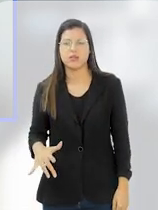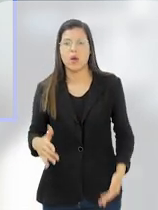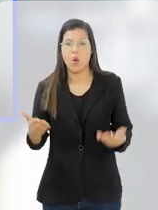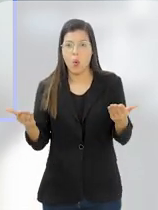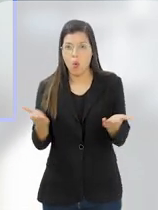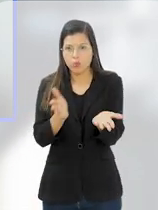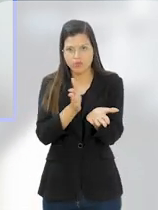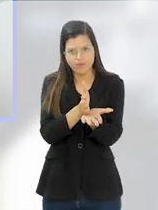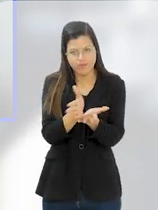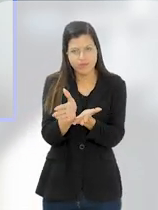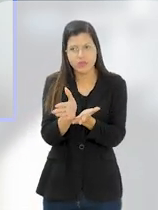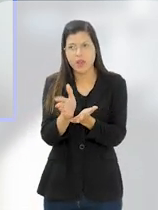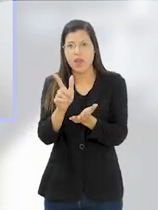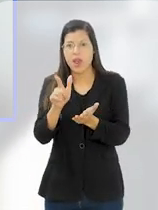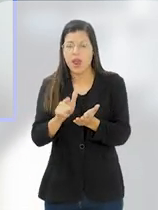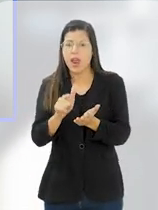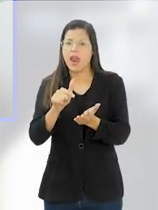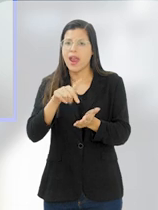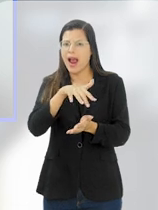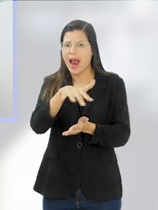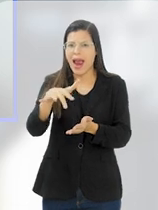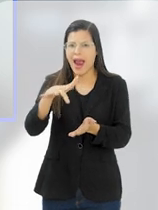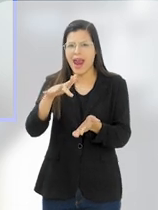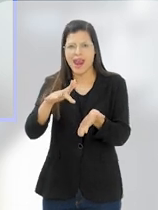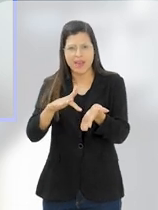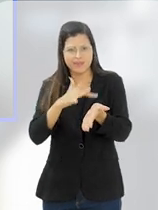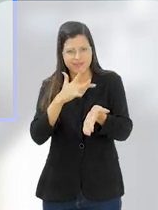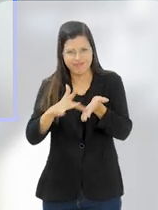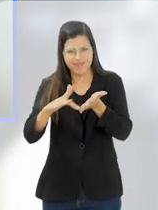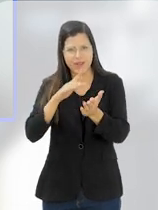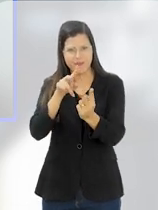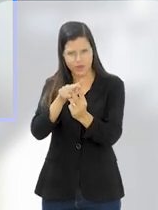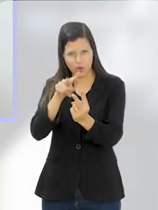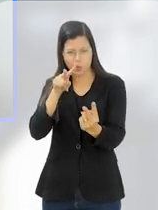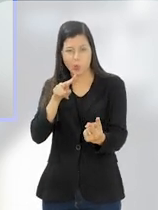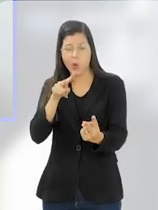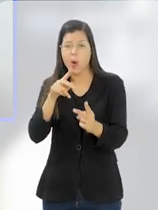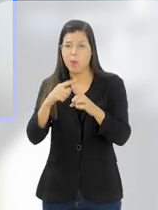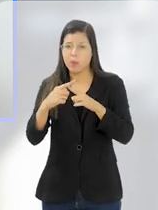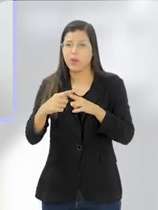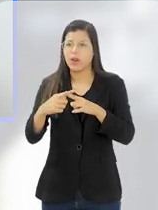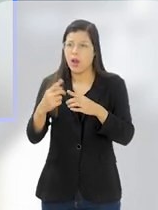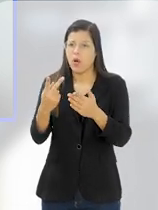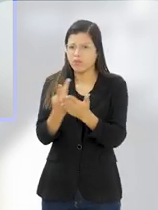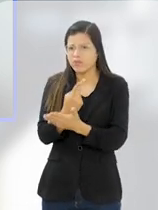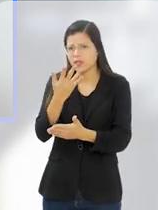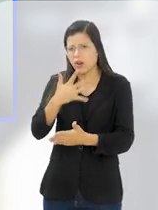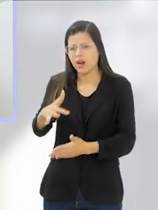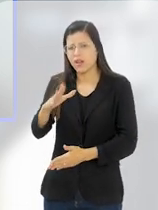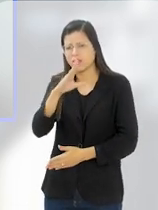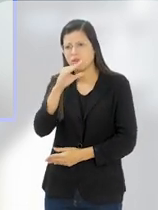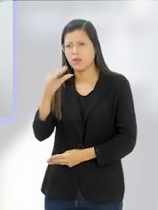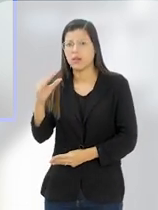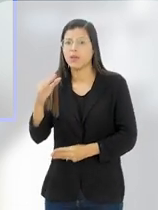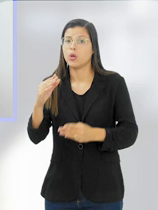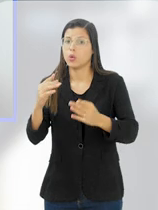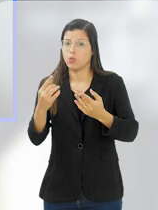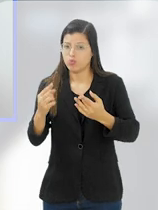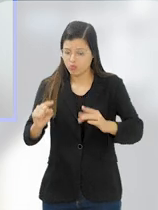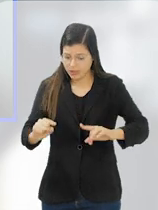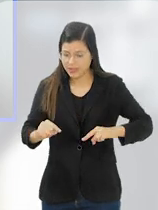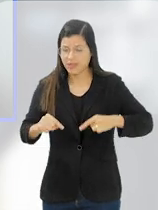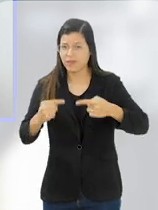dos eixos do nosso trabalho é o eixo digital, porque é uma realidade no cotidiano de crianças e adolescentes e um enorme desafio do ponto de